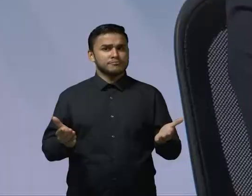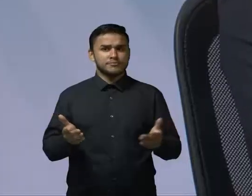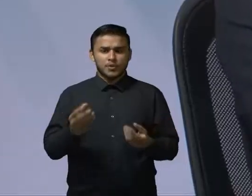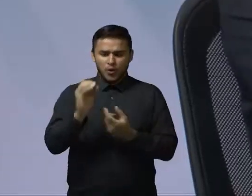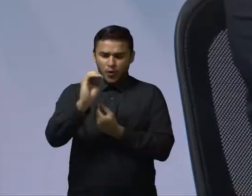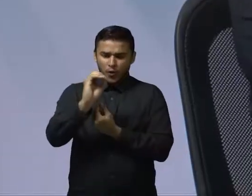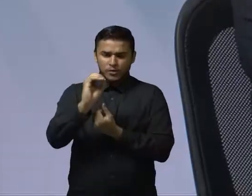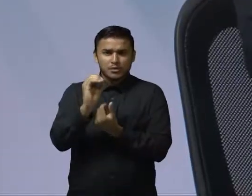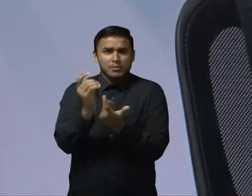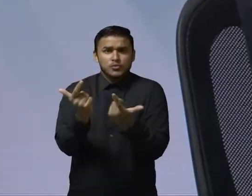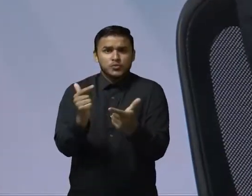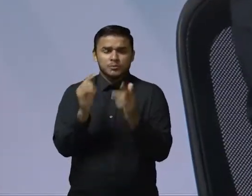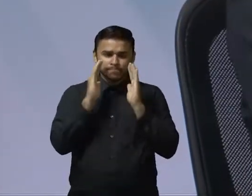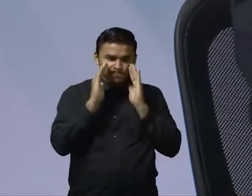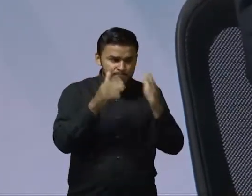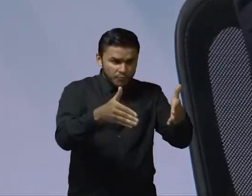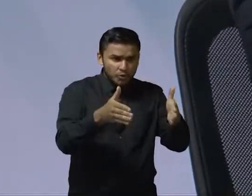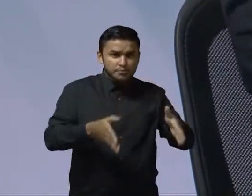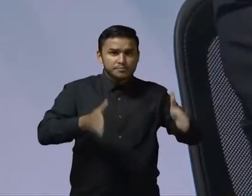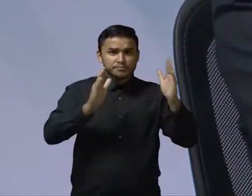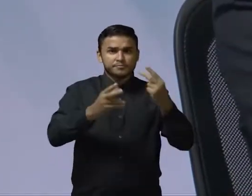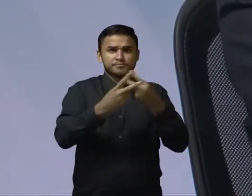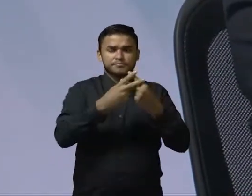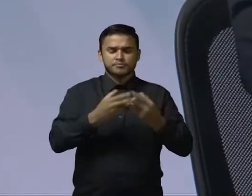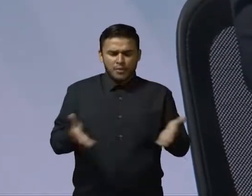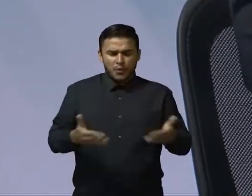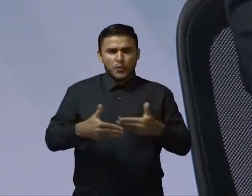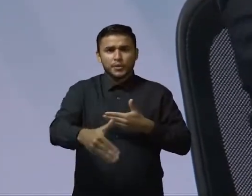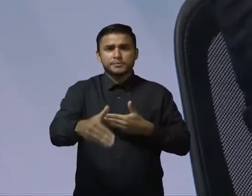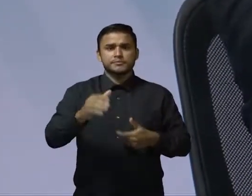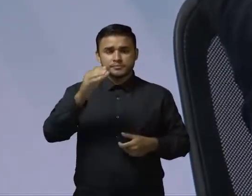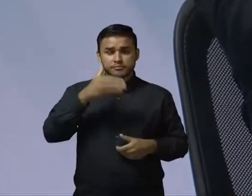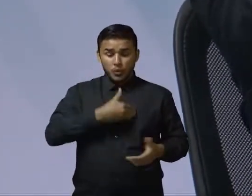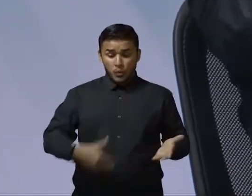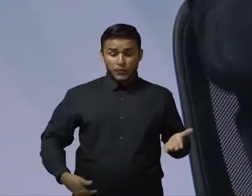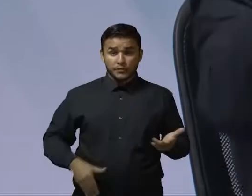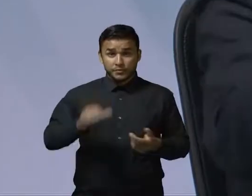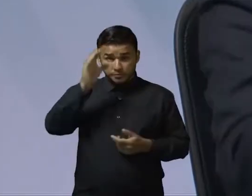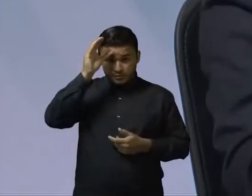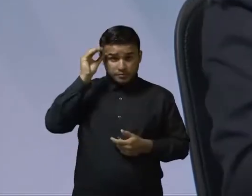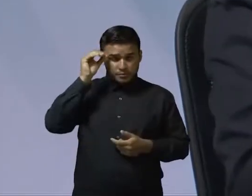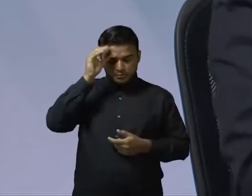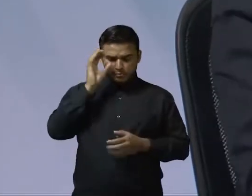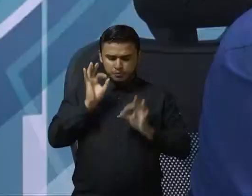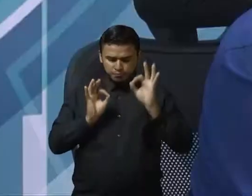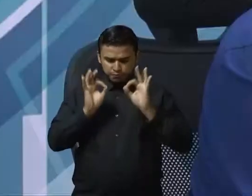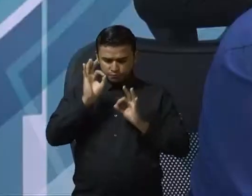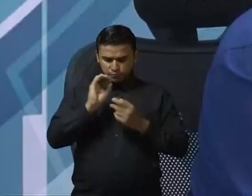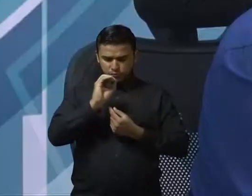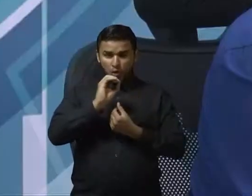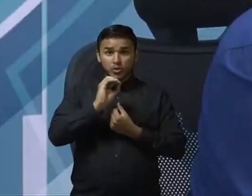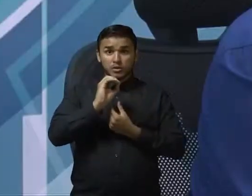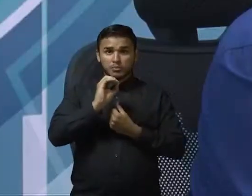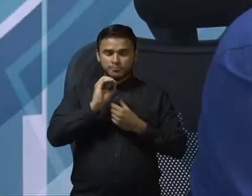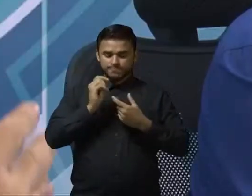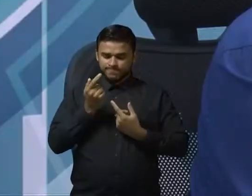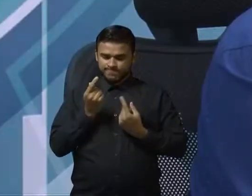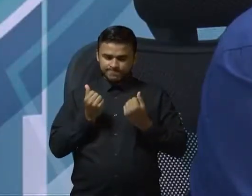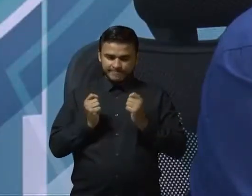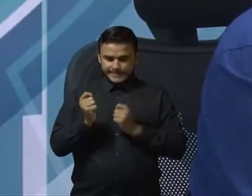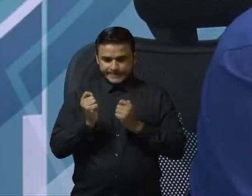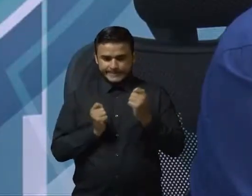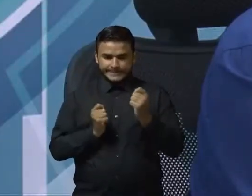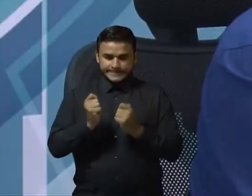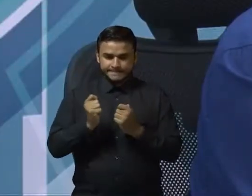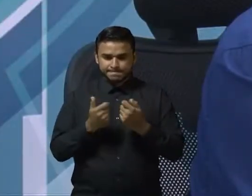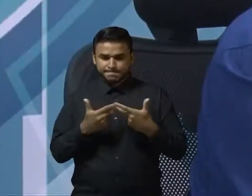orçamentária. O governo atual, não vou longe, quando ele foi fazer o corte orçamentário necessário, né, para você